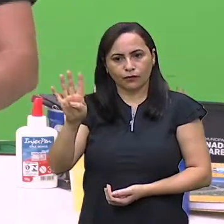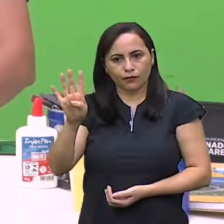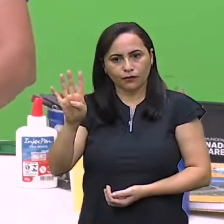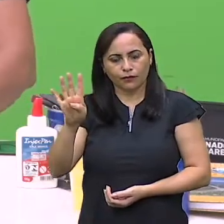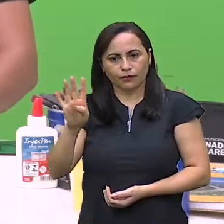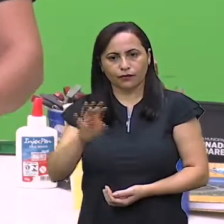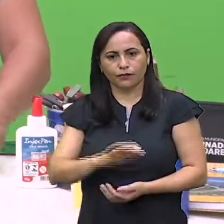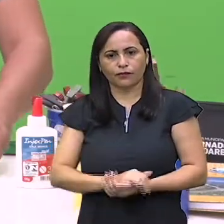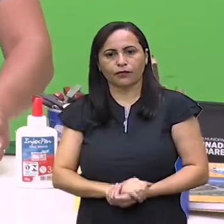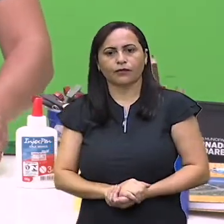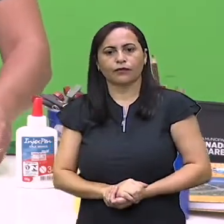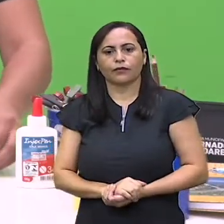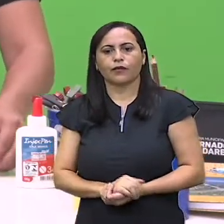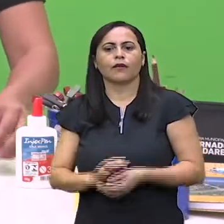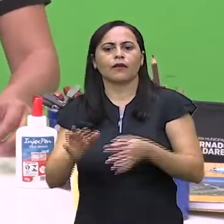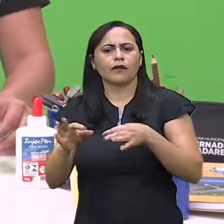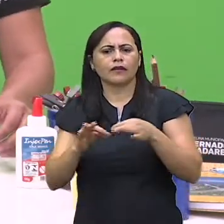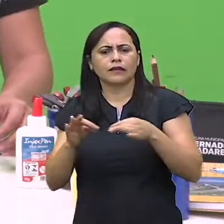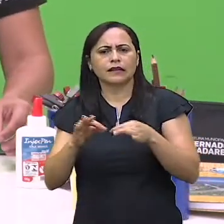5.